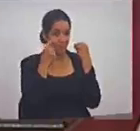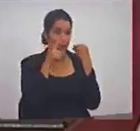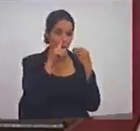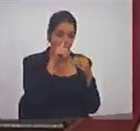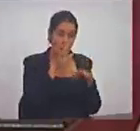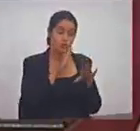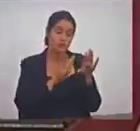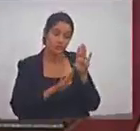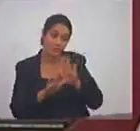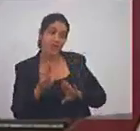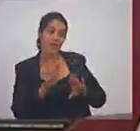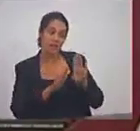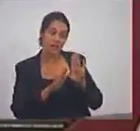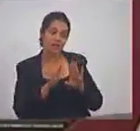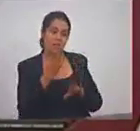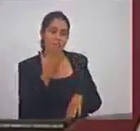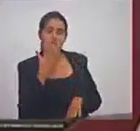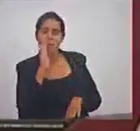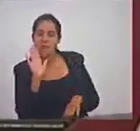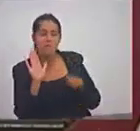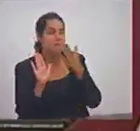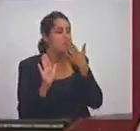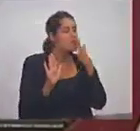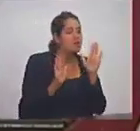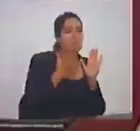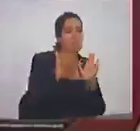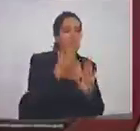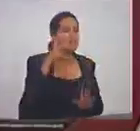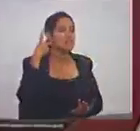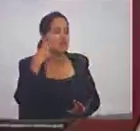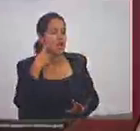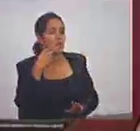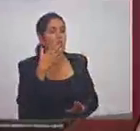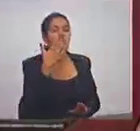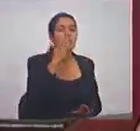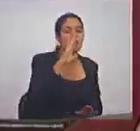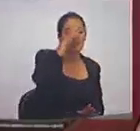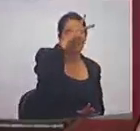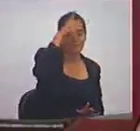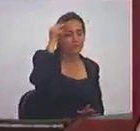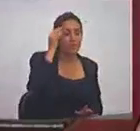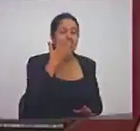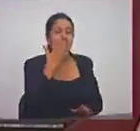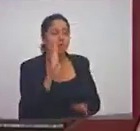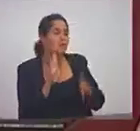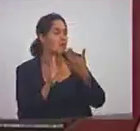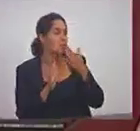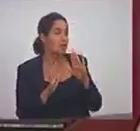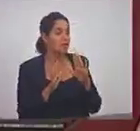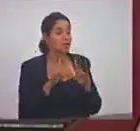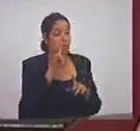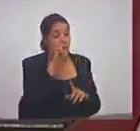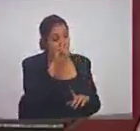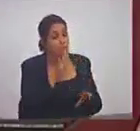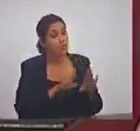meio com promessas de campanha de vereadores, de prefeito, de tudo. Por isso que ninguém mais